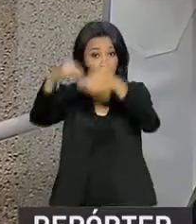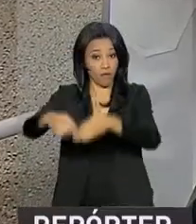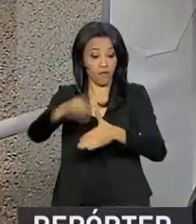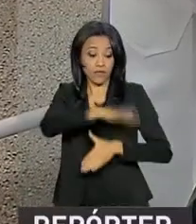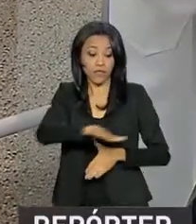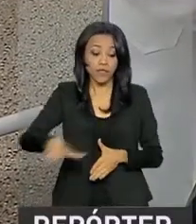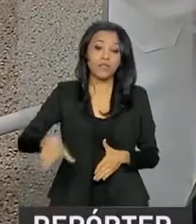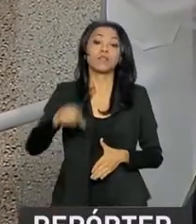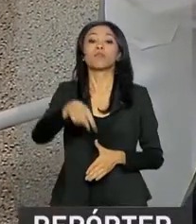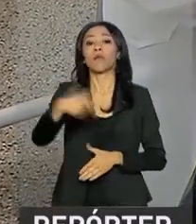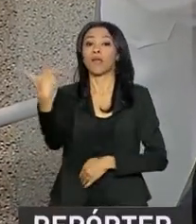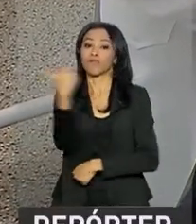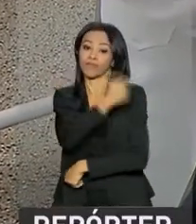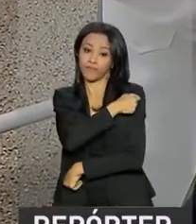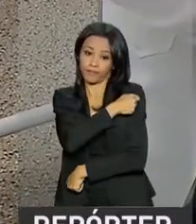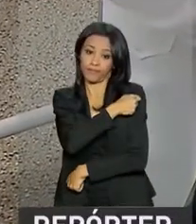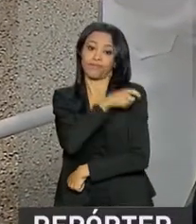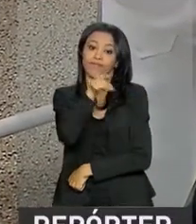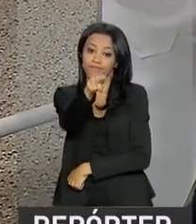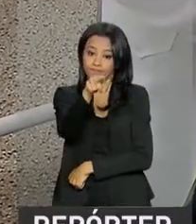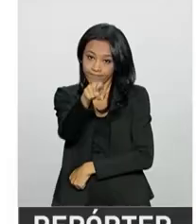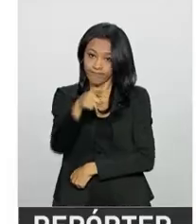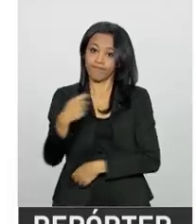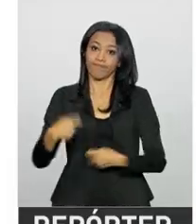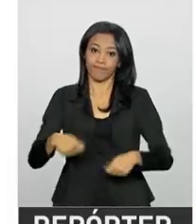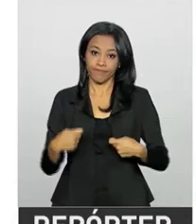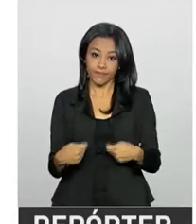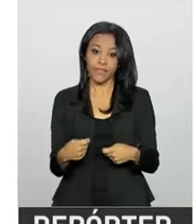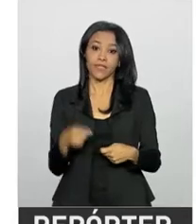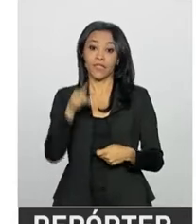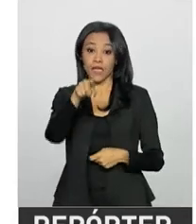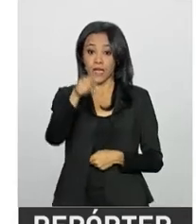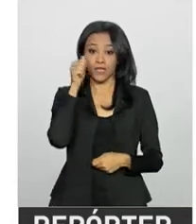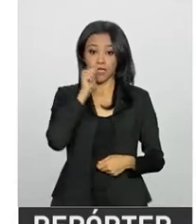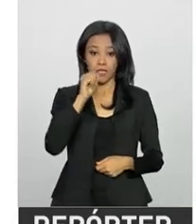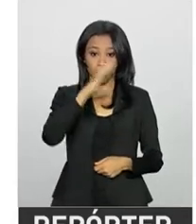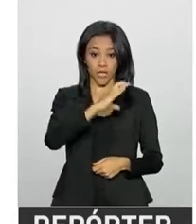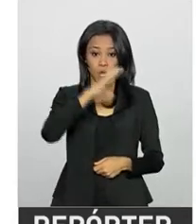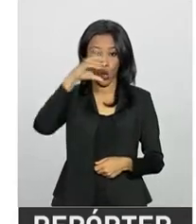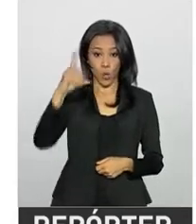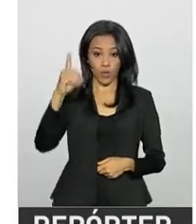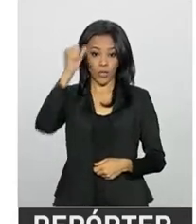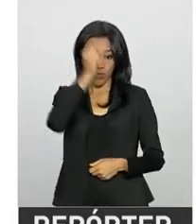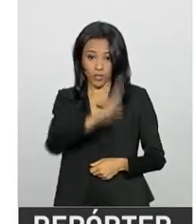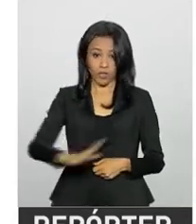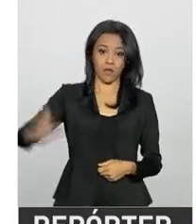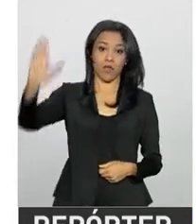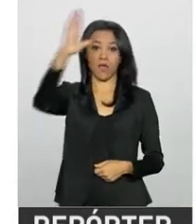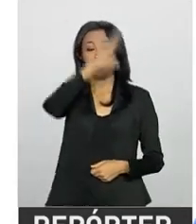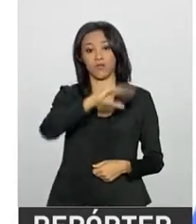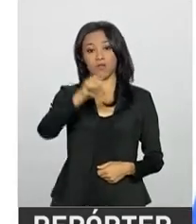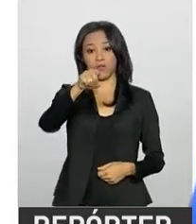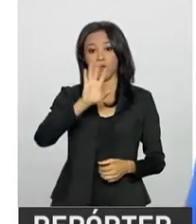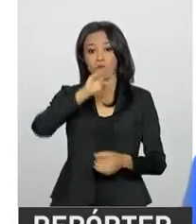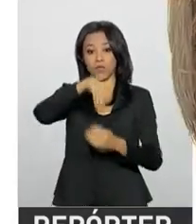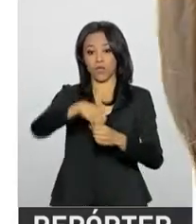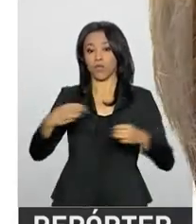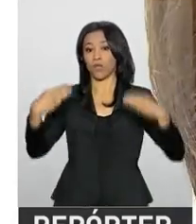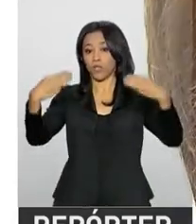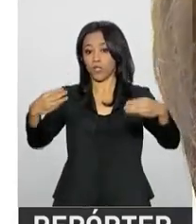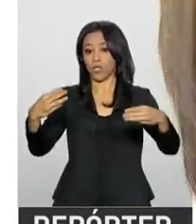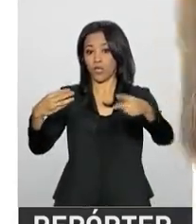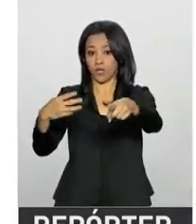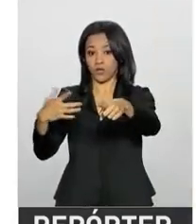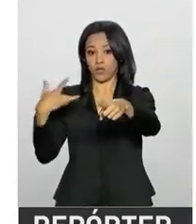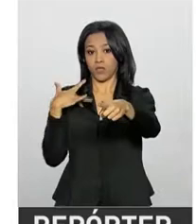imunização em todas as campanhas nacionais para a coordenadora do programa nacional de imunizações do ministério da saúde a